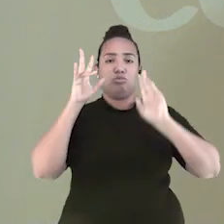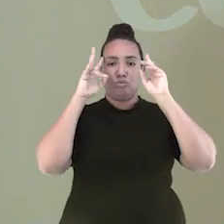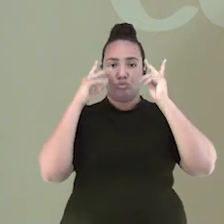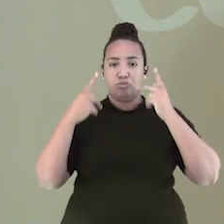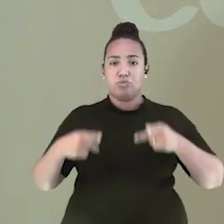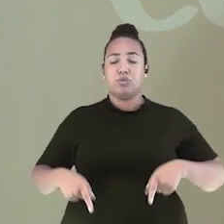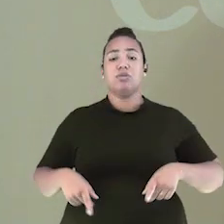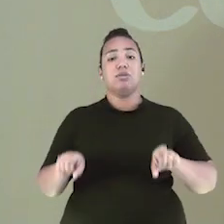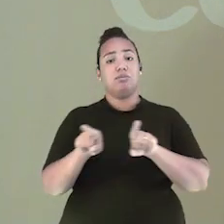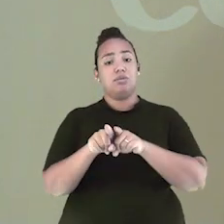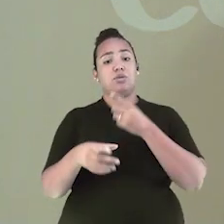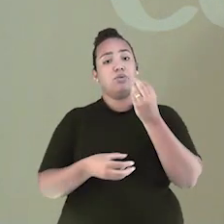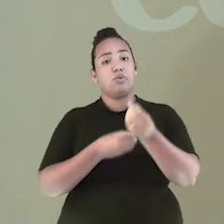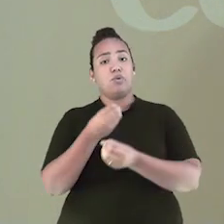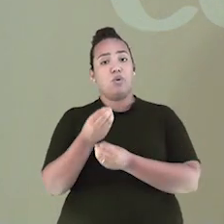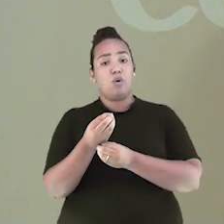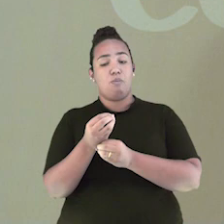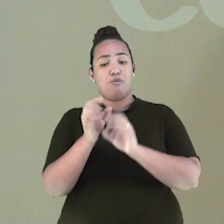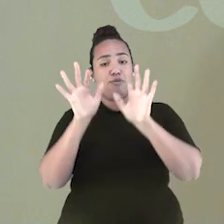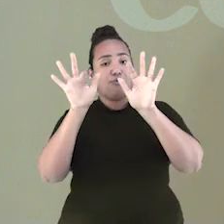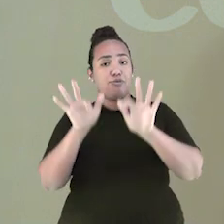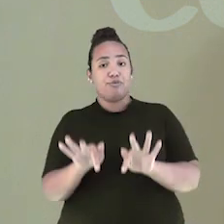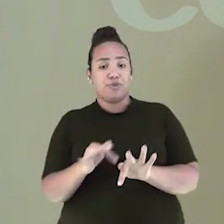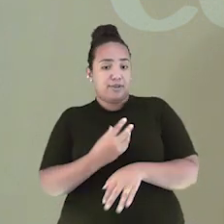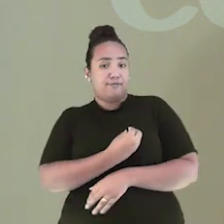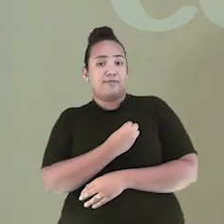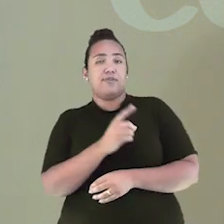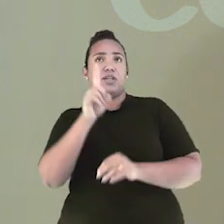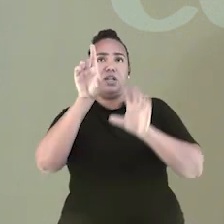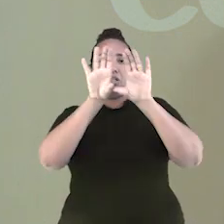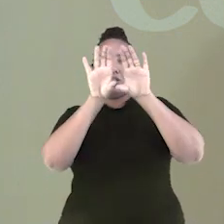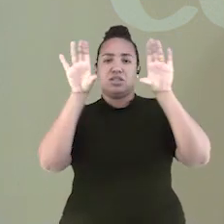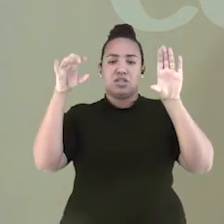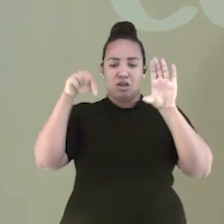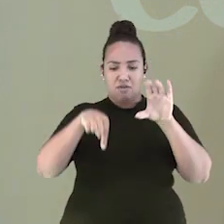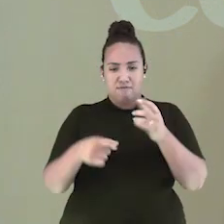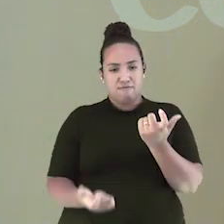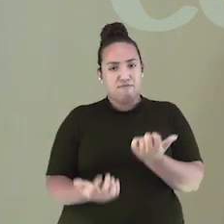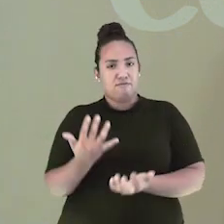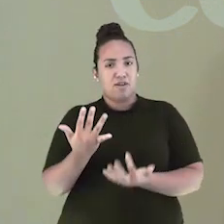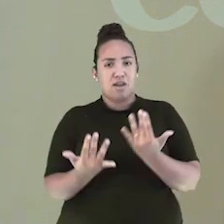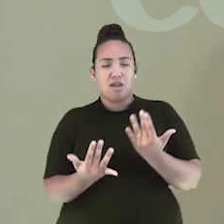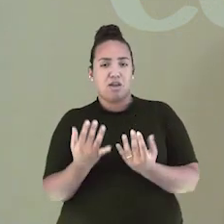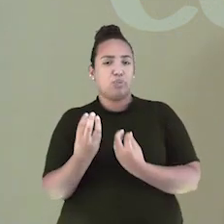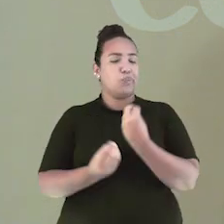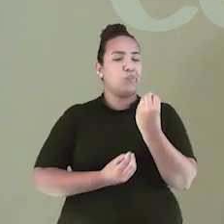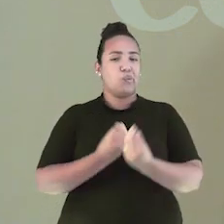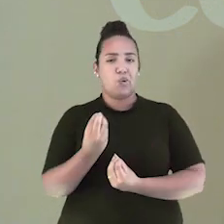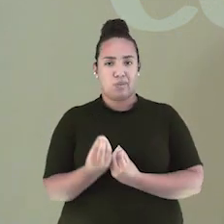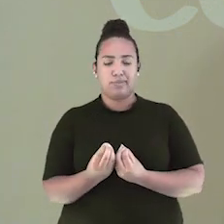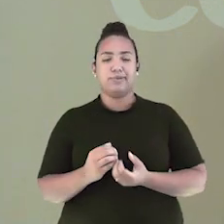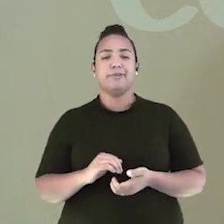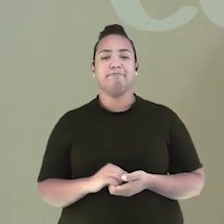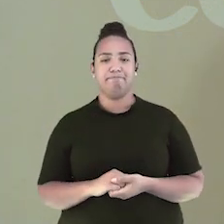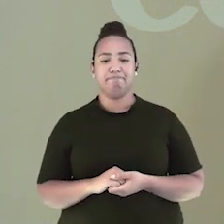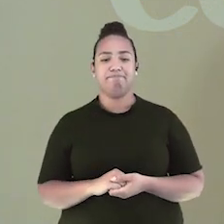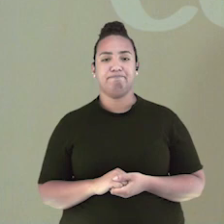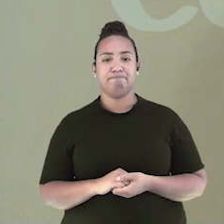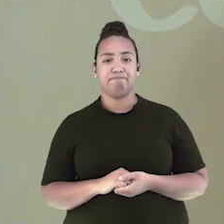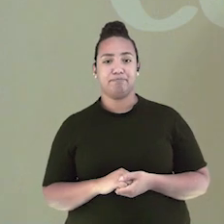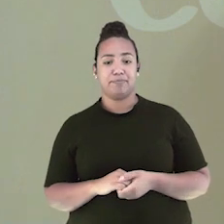e orienta também para o fim da vida, no ideia de céu e inferno e sobre a possibilidade de uma existência de vida após a